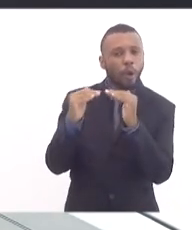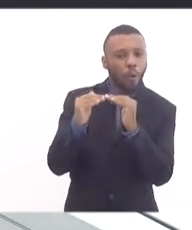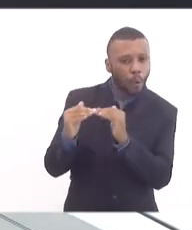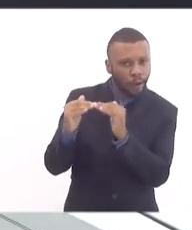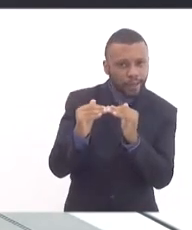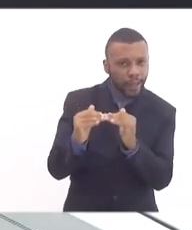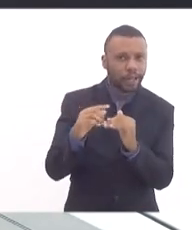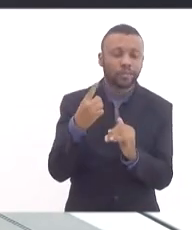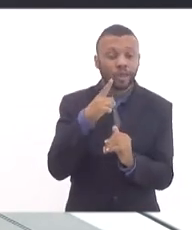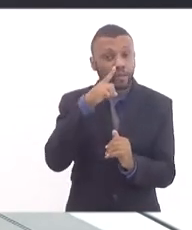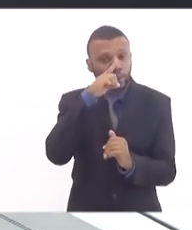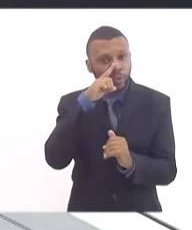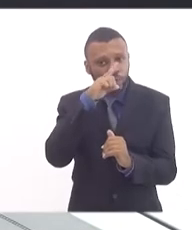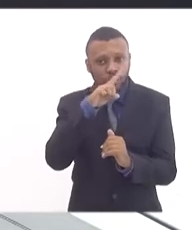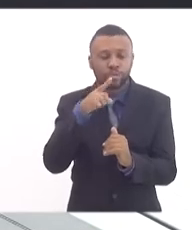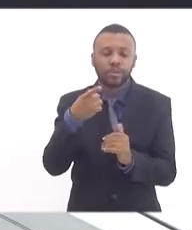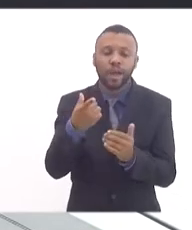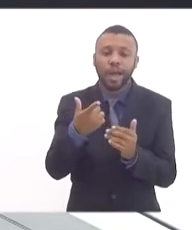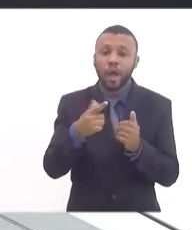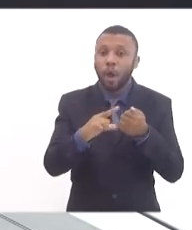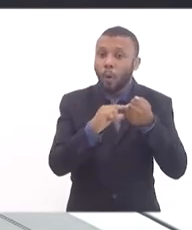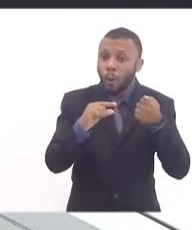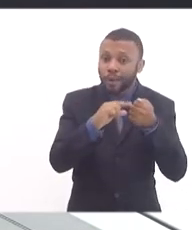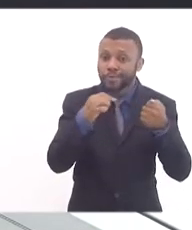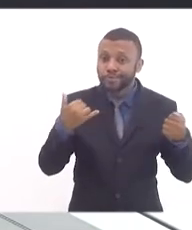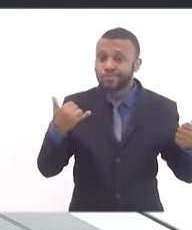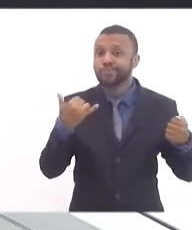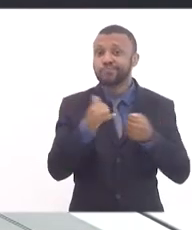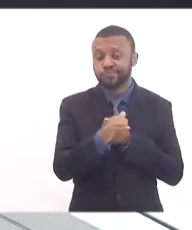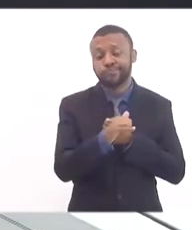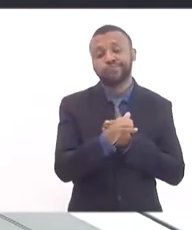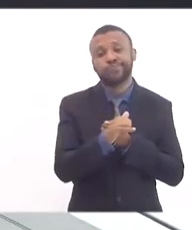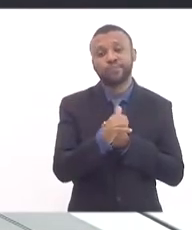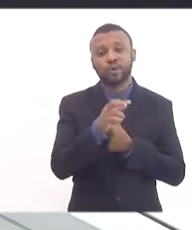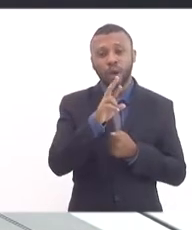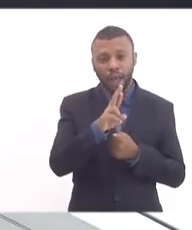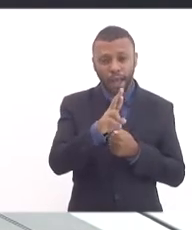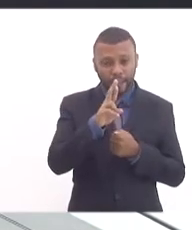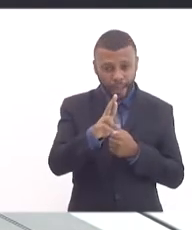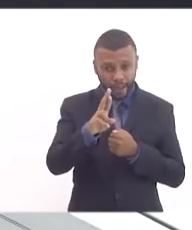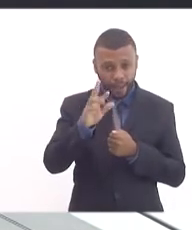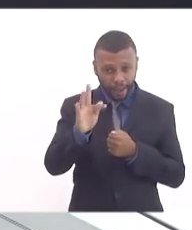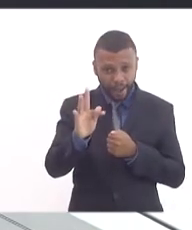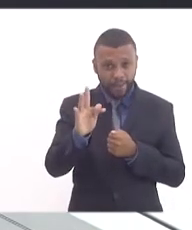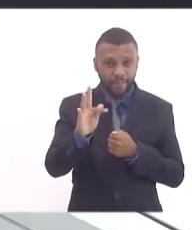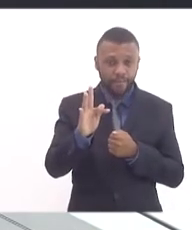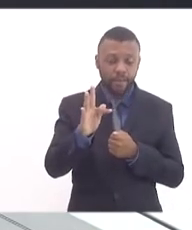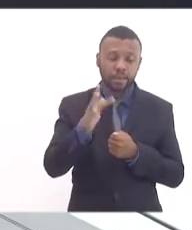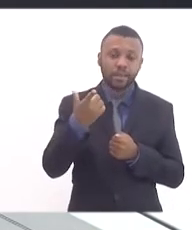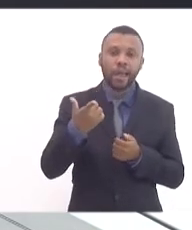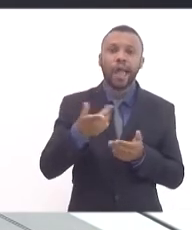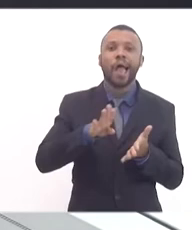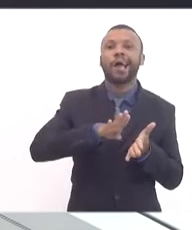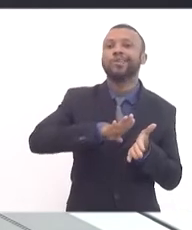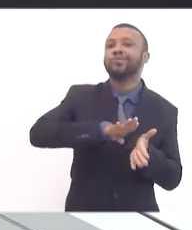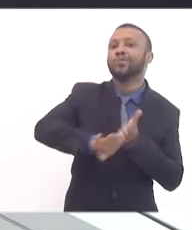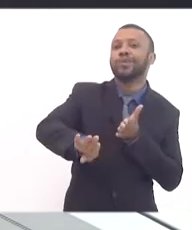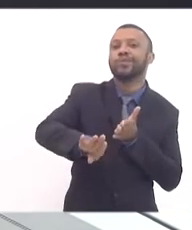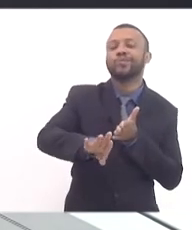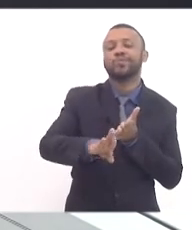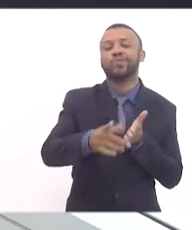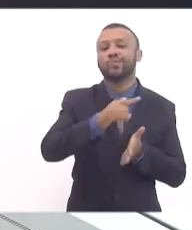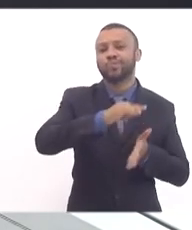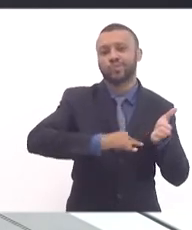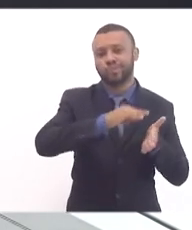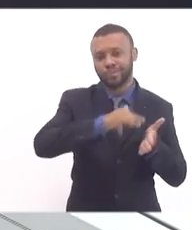dia em descumprimento ao artigo da lei complementar 159 que a do RF ser excluído do regime de recuperação fiscal